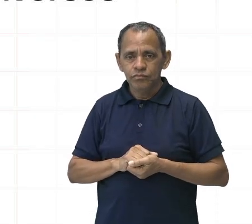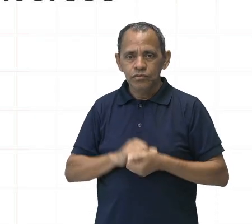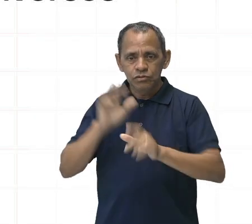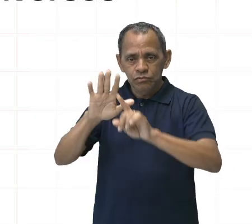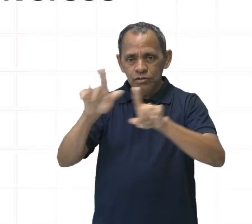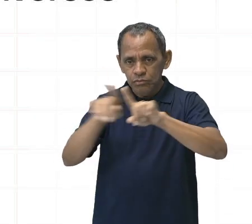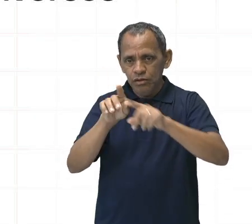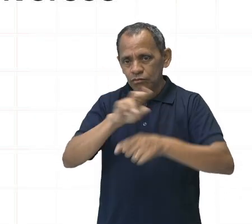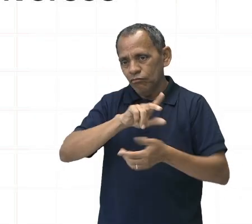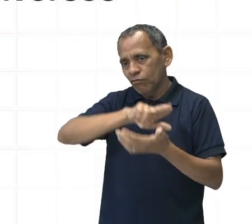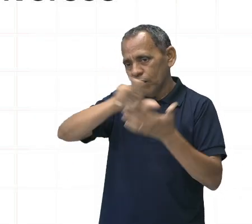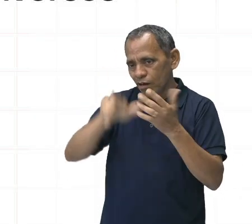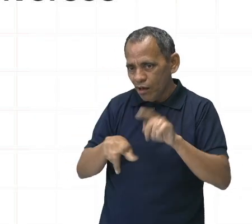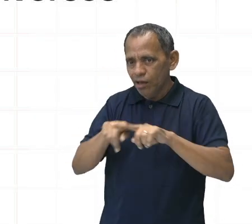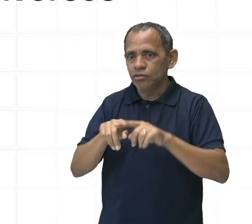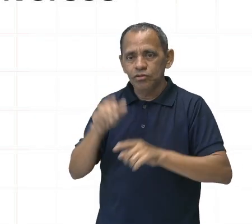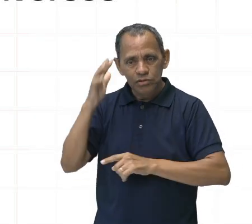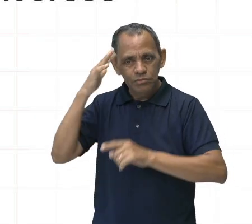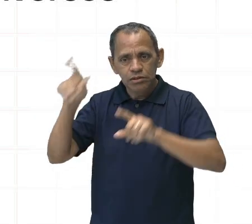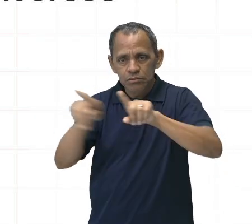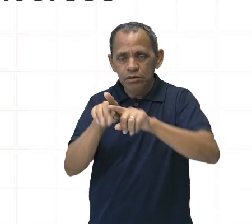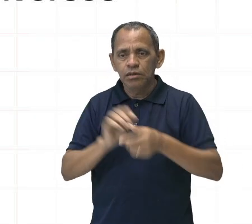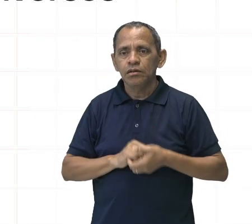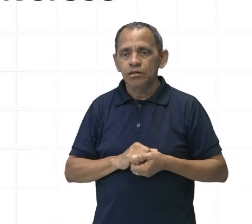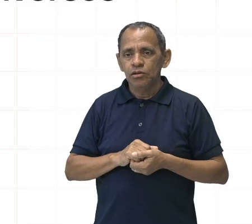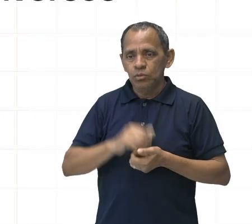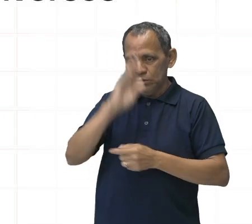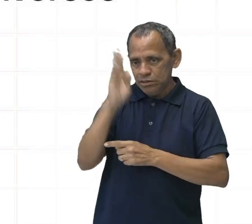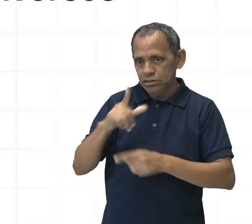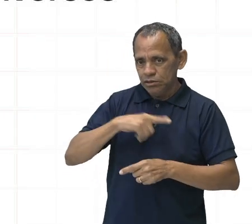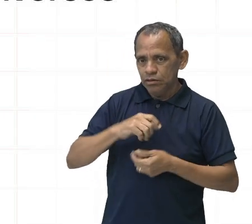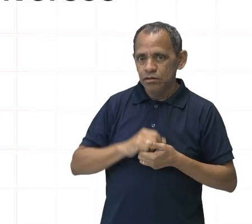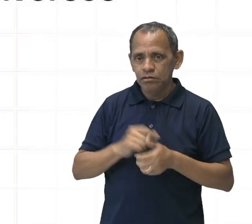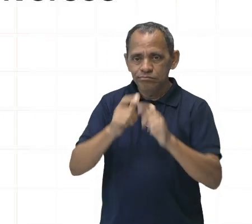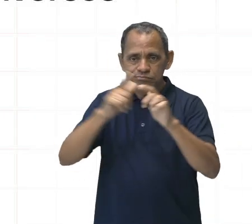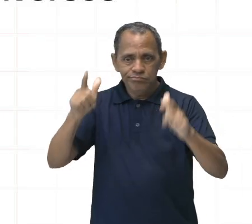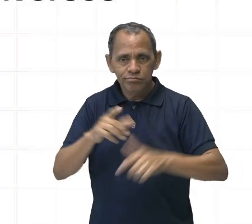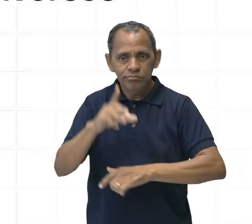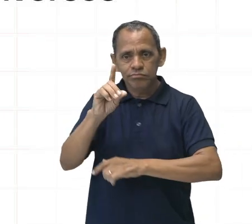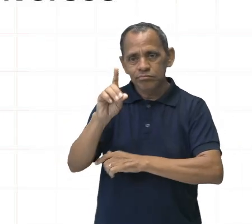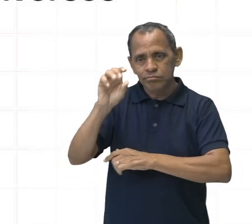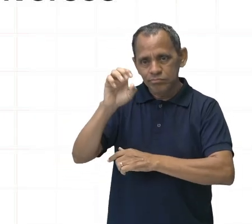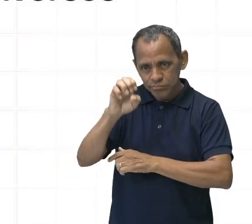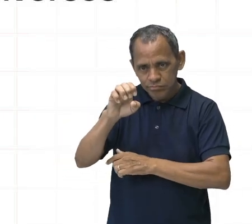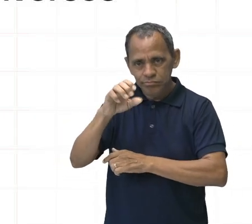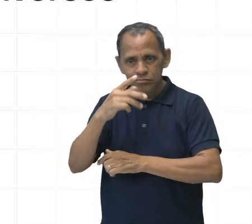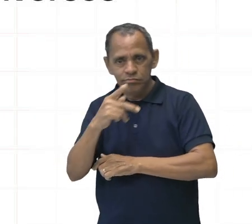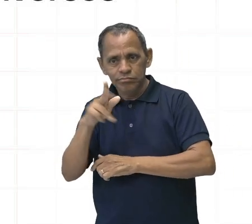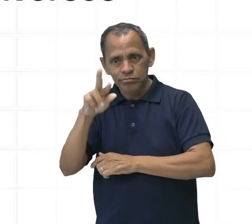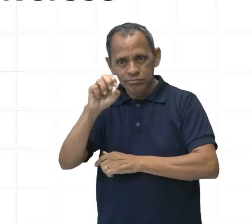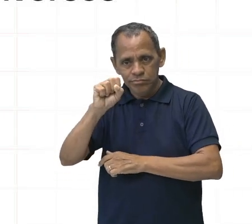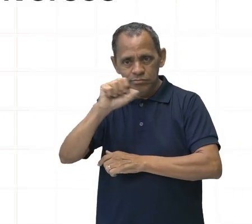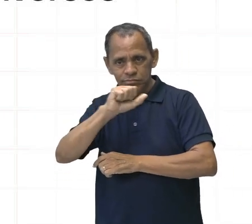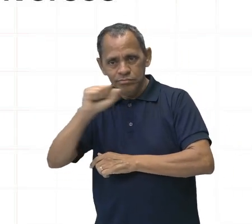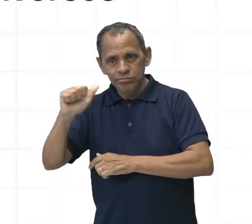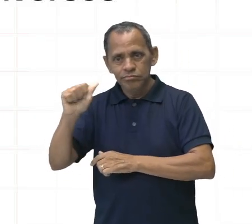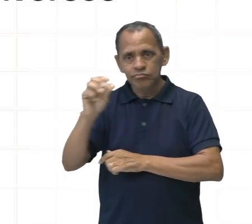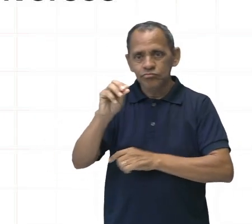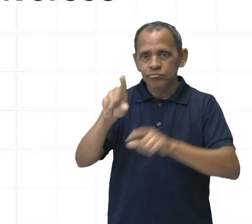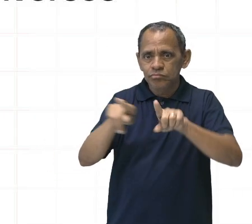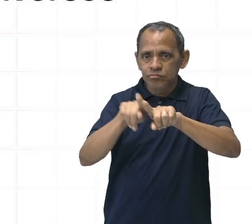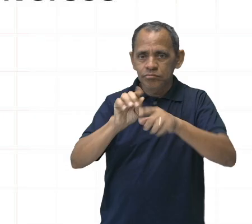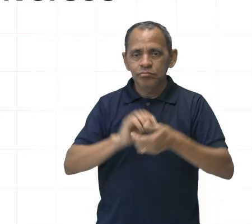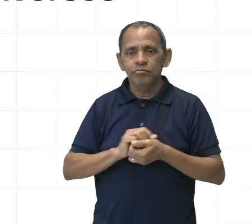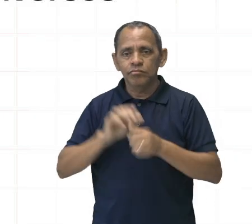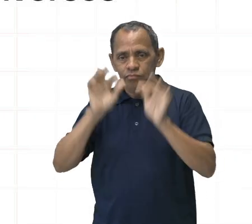estar tendo que superar a chamada Grande Depressão, que afetou os mercados globais ali no final da